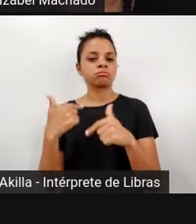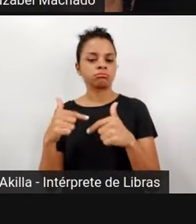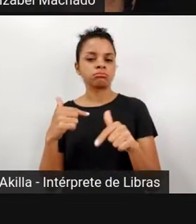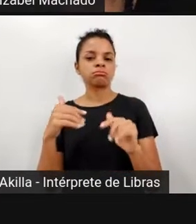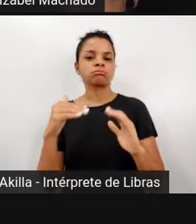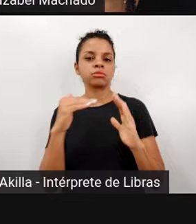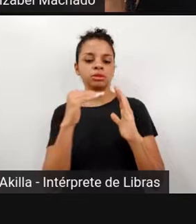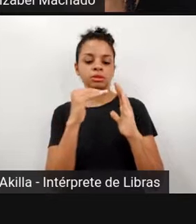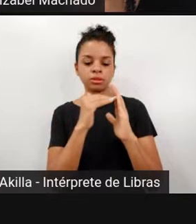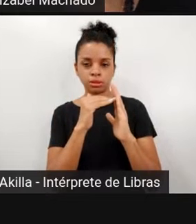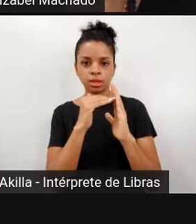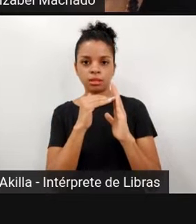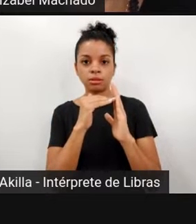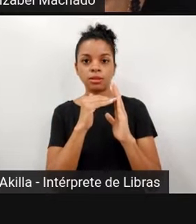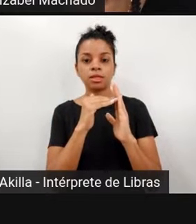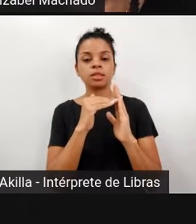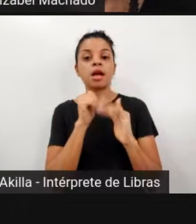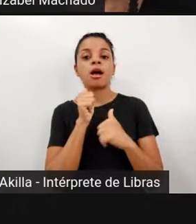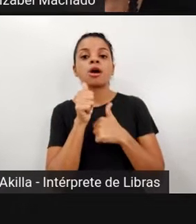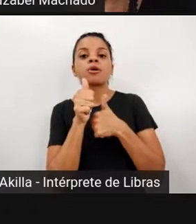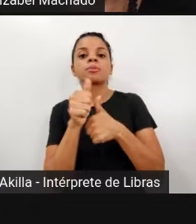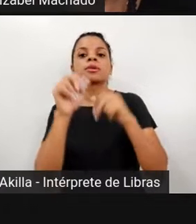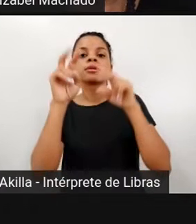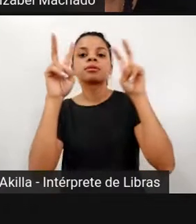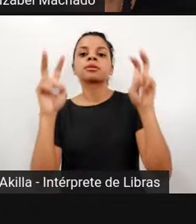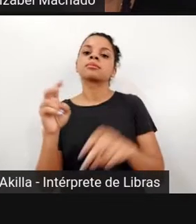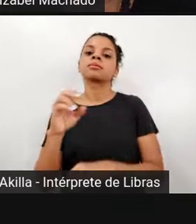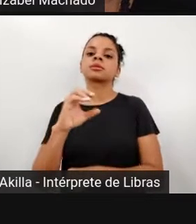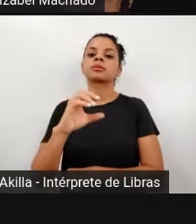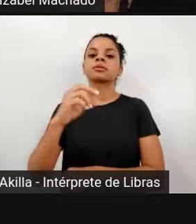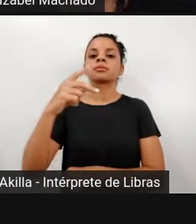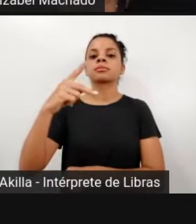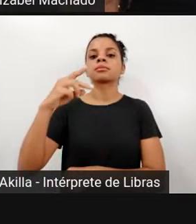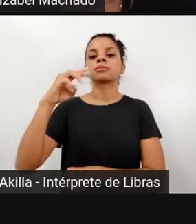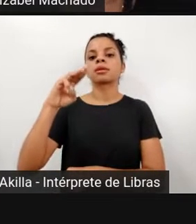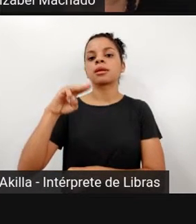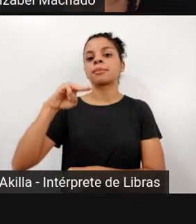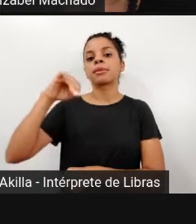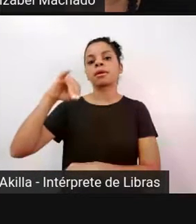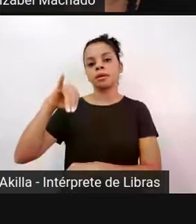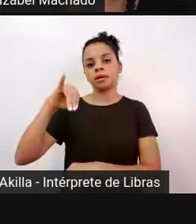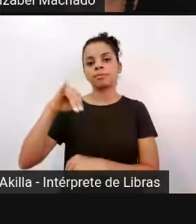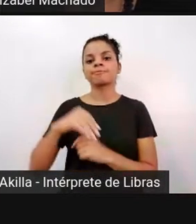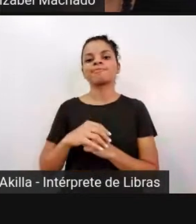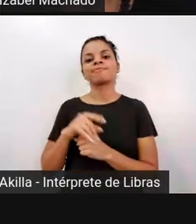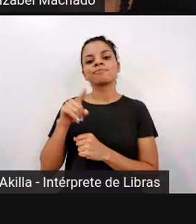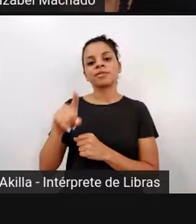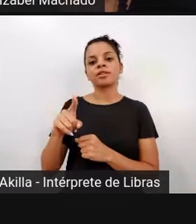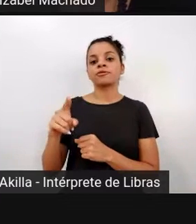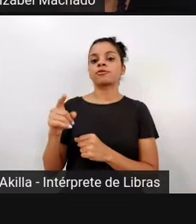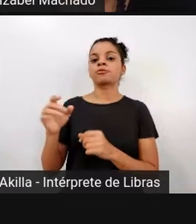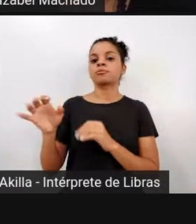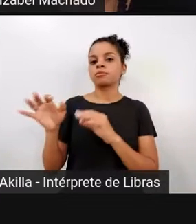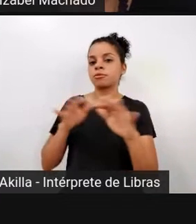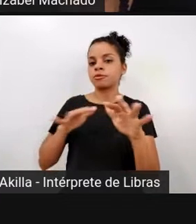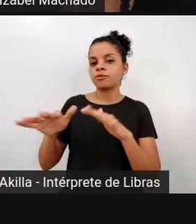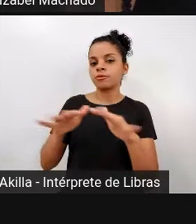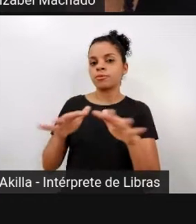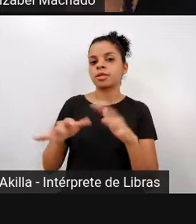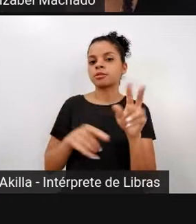fake news, e naquela época já começou a haver um movimento na Câmara, foi o primeiro órgão a implantar um serviço de